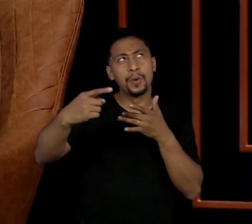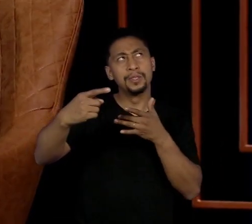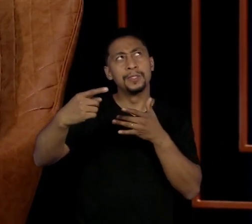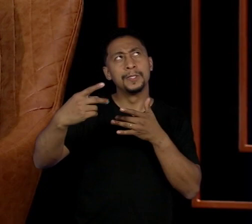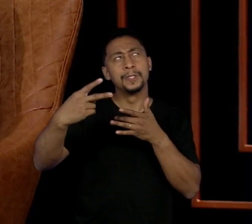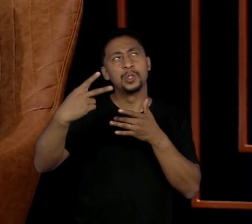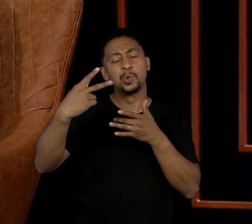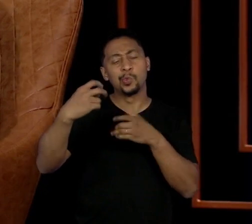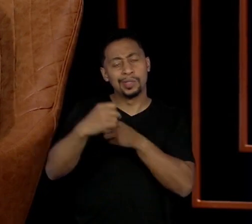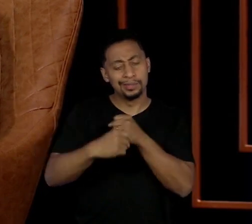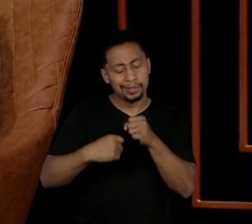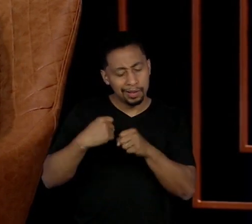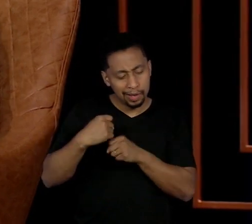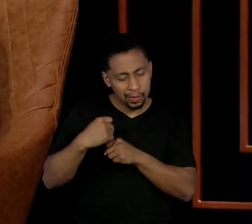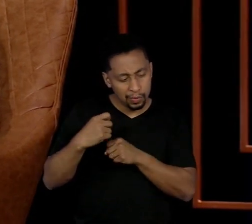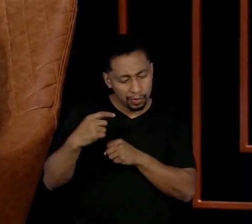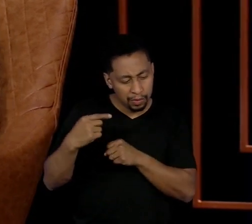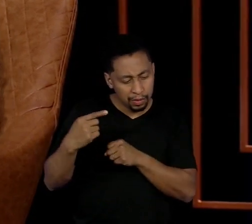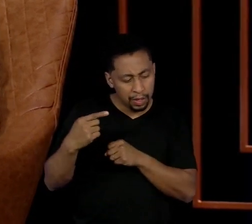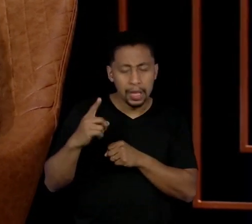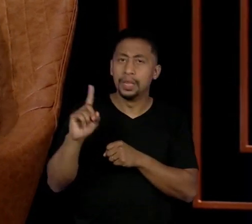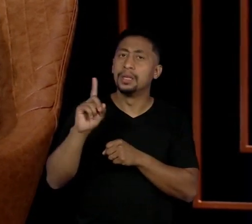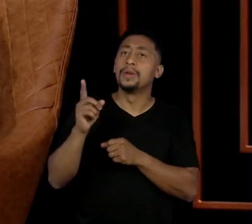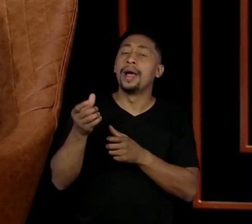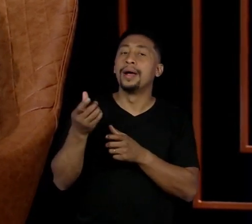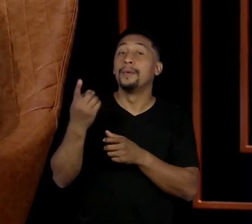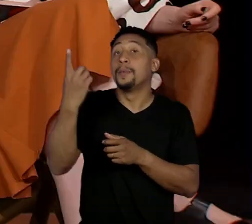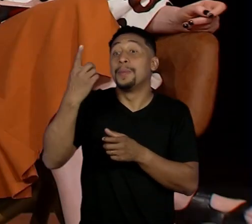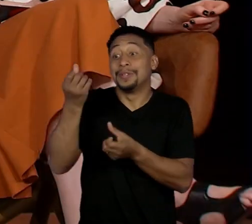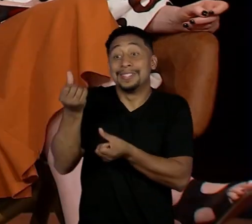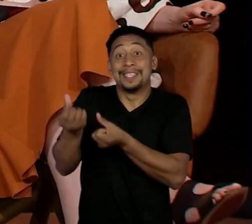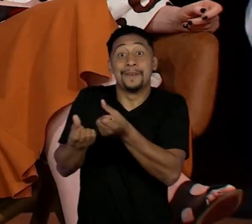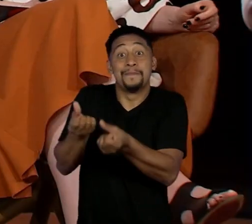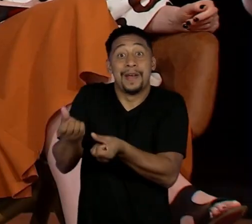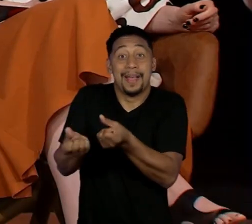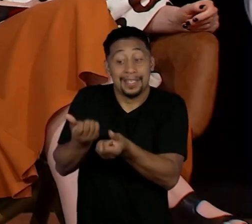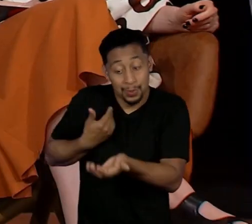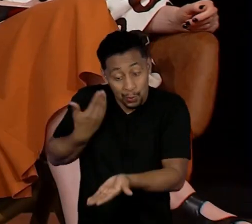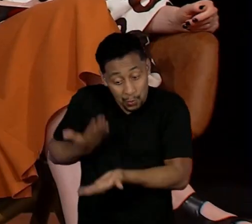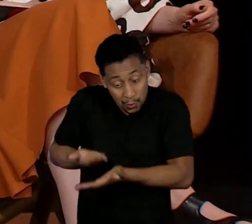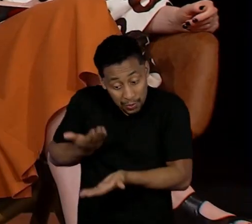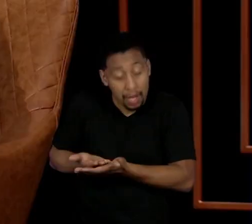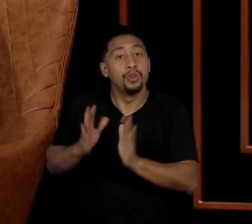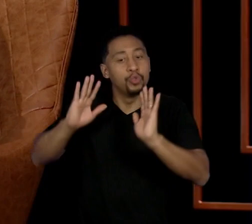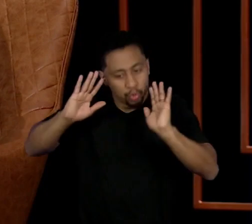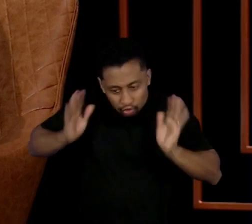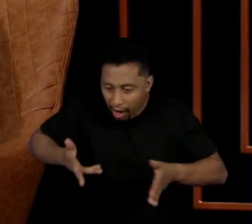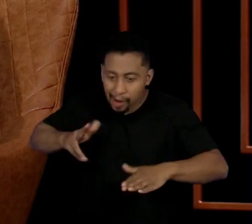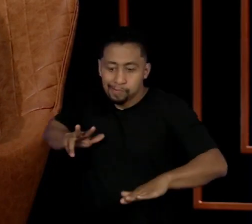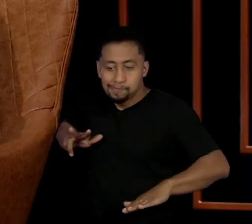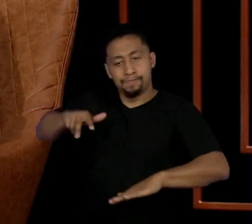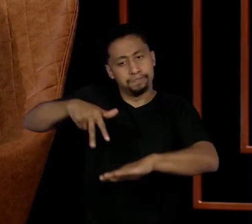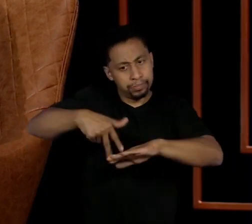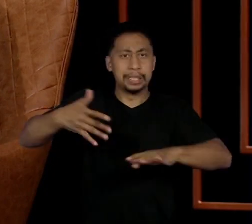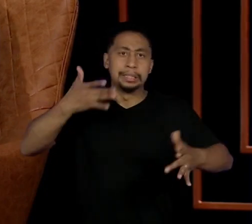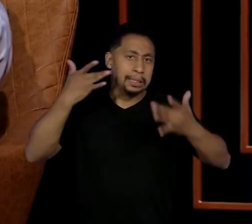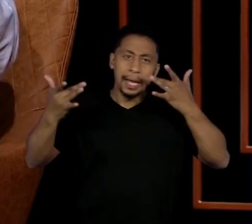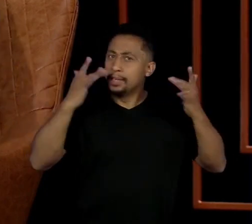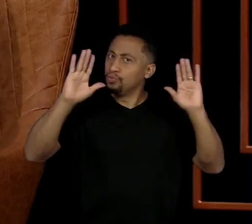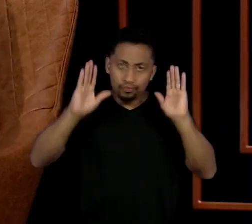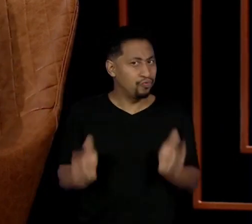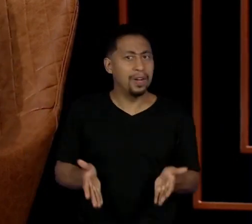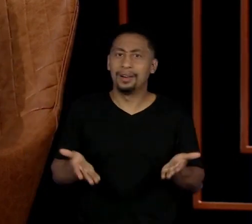mentira, isso foi no primeiro semestre da Metamorfose. Olha como a gente trabalhava com o Luiz Antônio. O Luiz Antônio era um trator de trabalhador. E